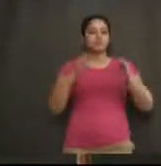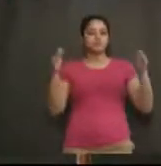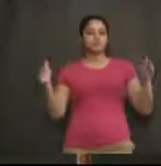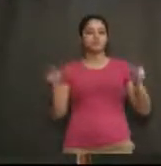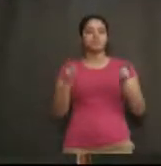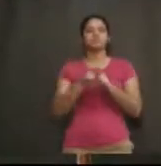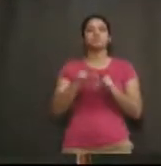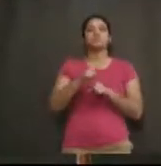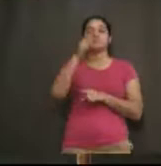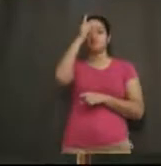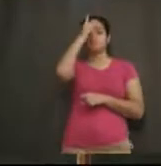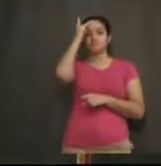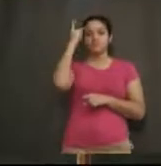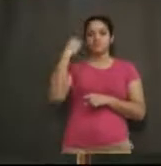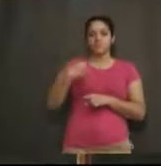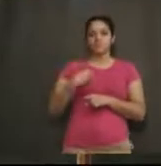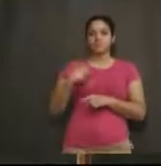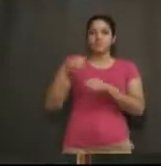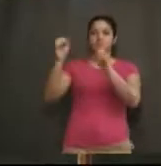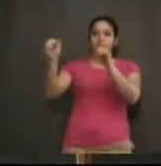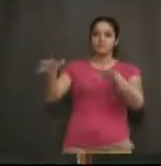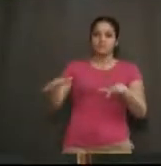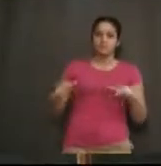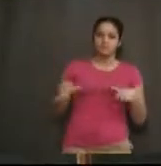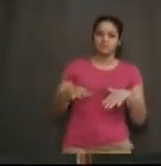reitor, professor doutor Emmanuel Tourinho.